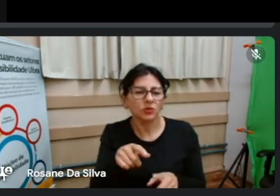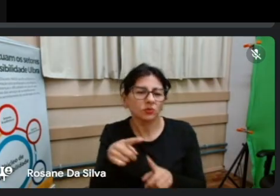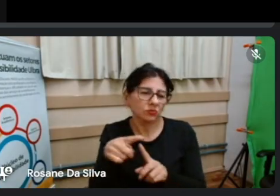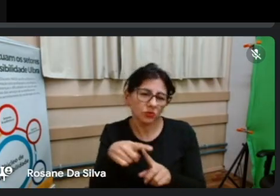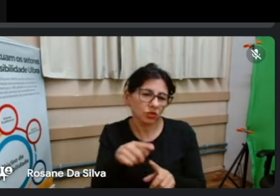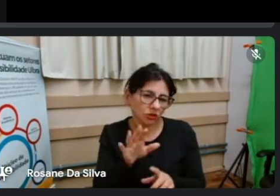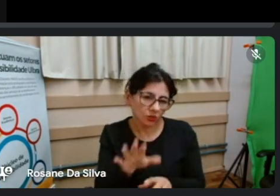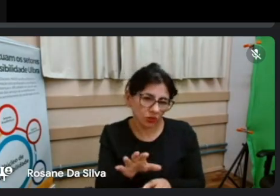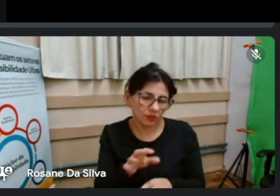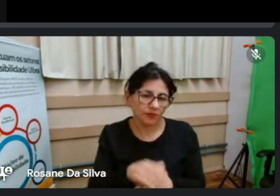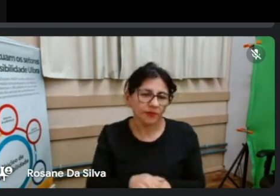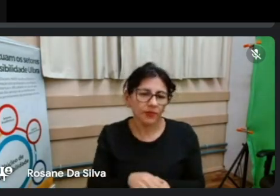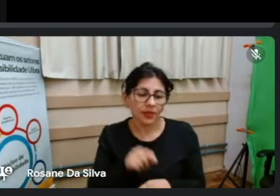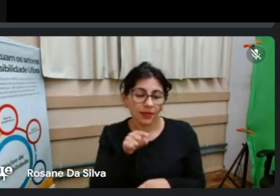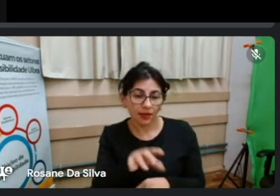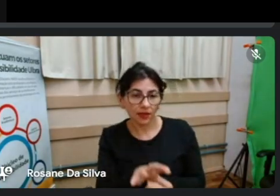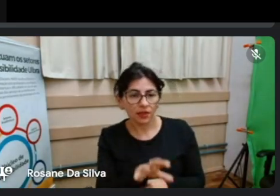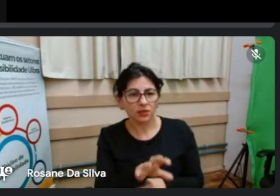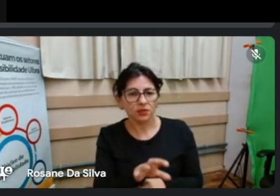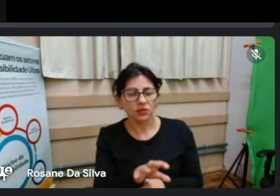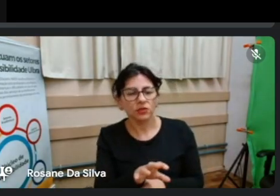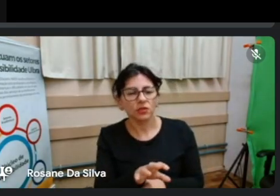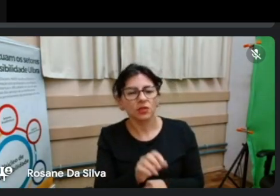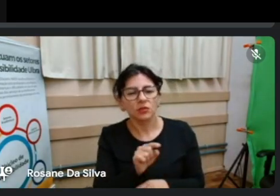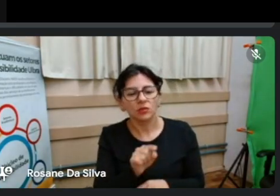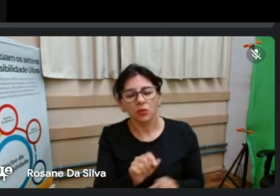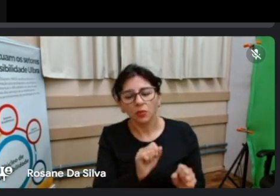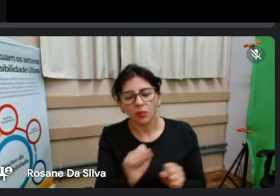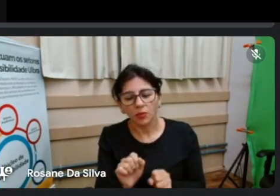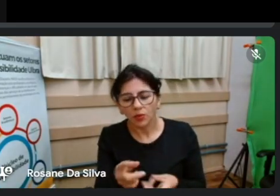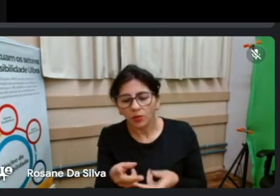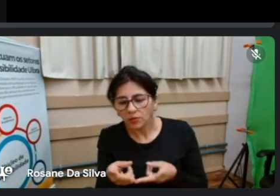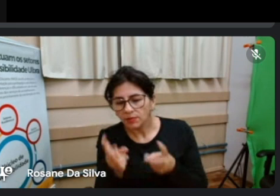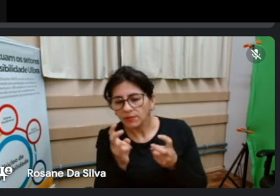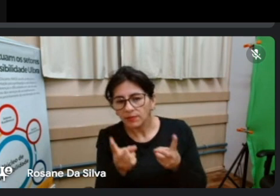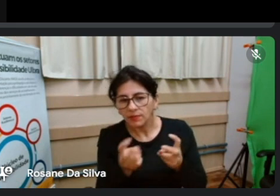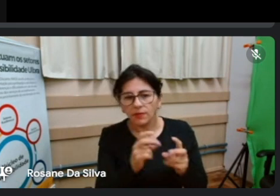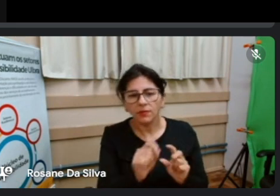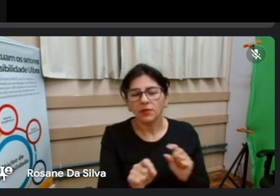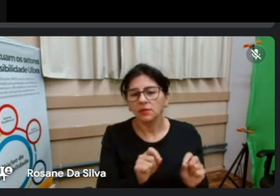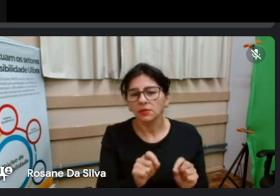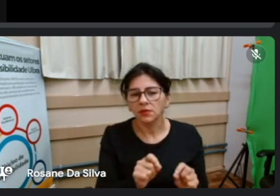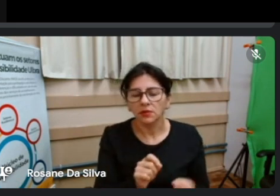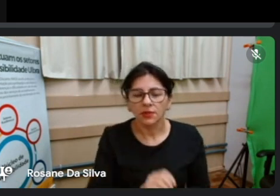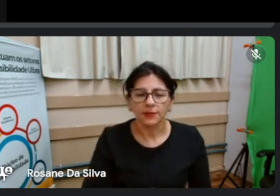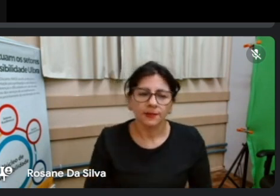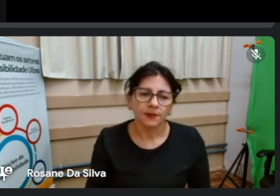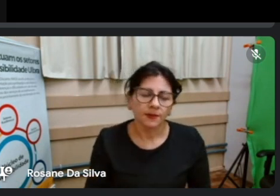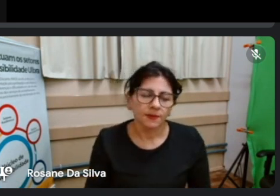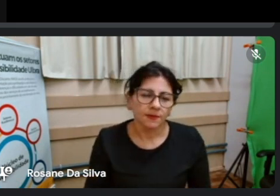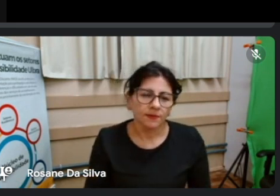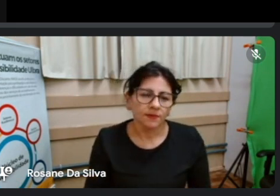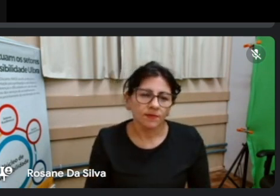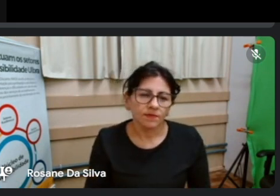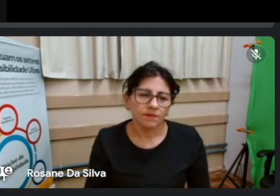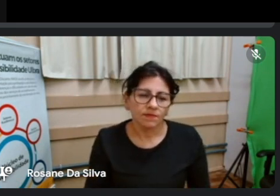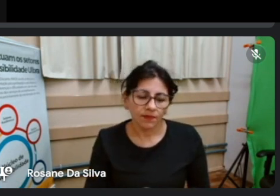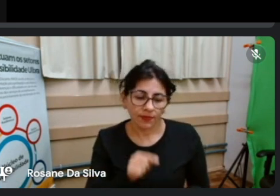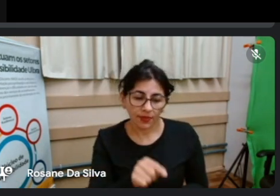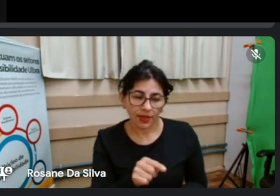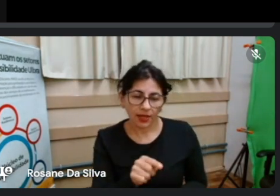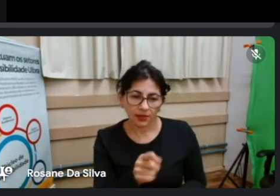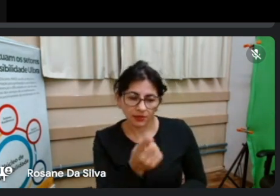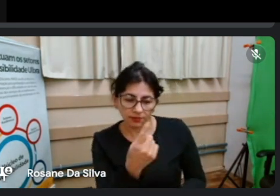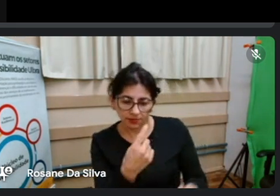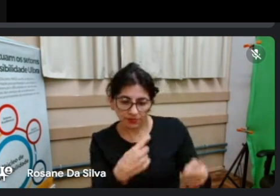e nesse sentido então eu pude ir percebendo eh que essa mudança como eu falei que não